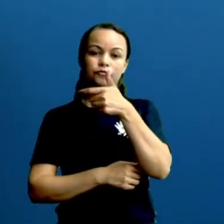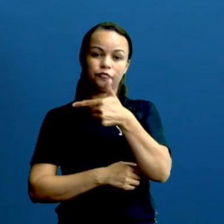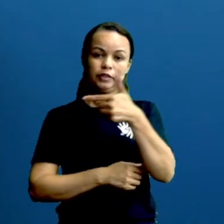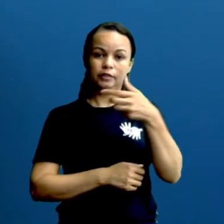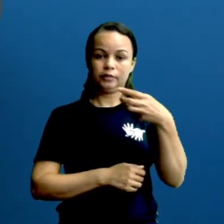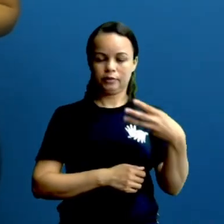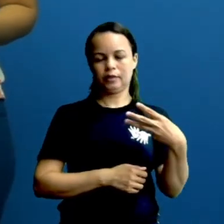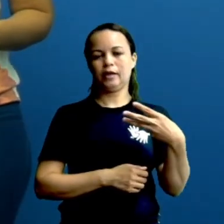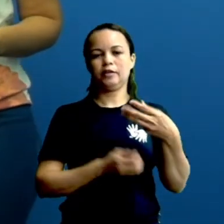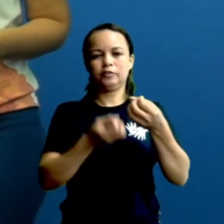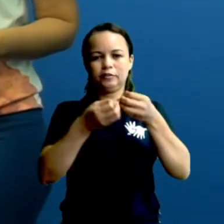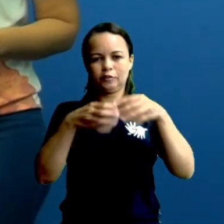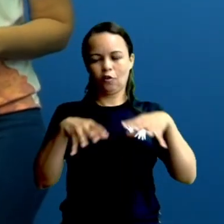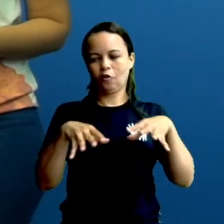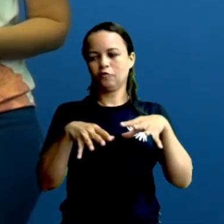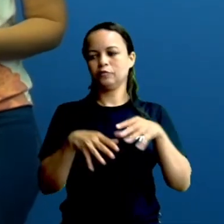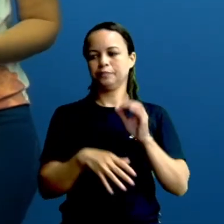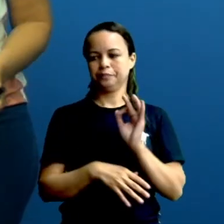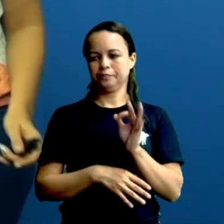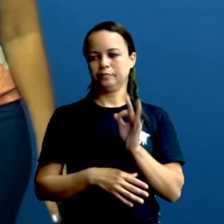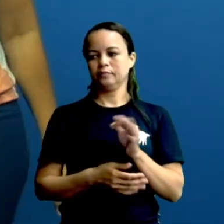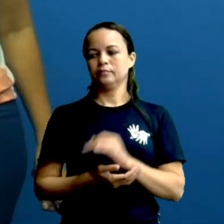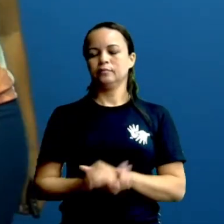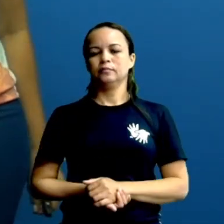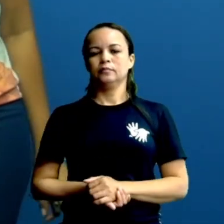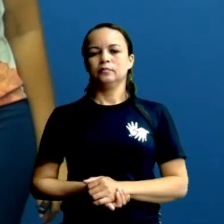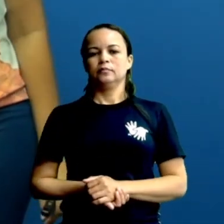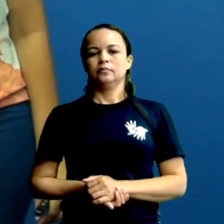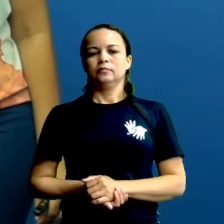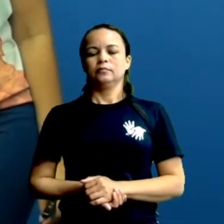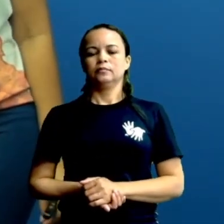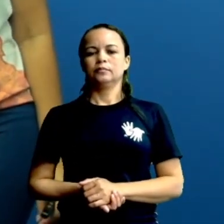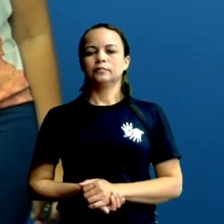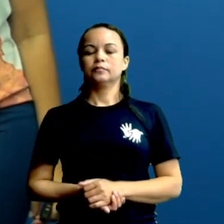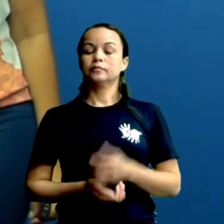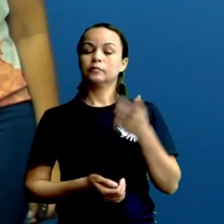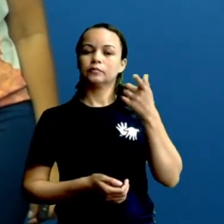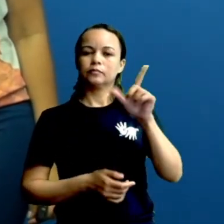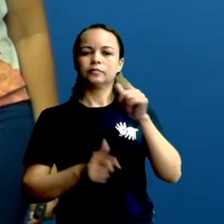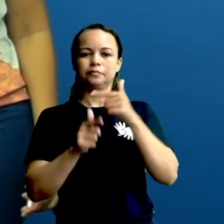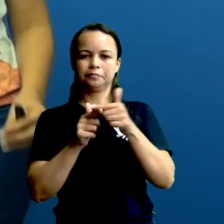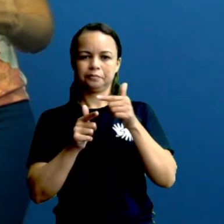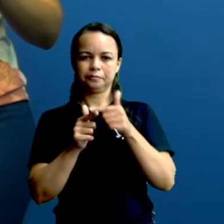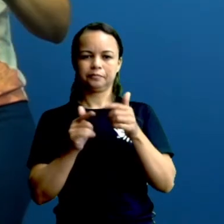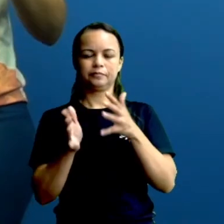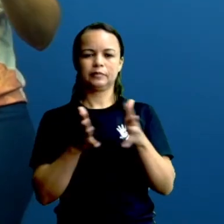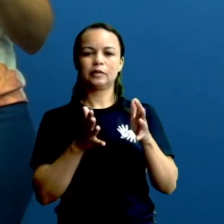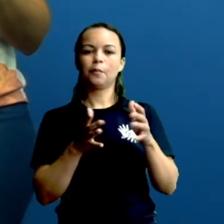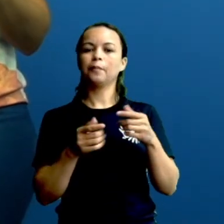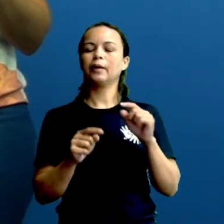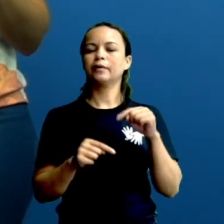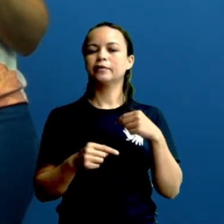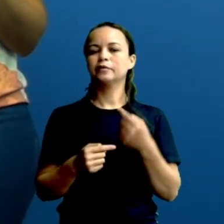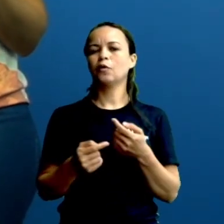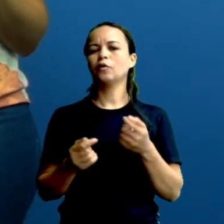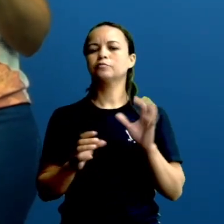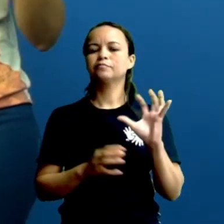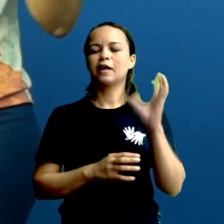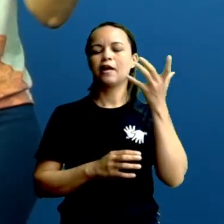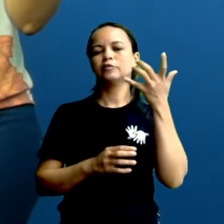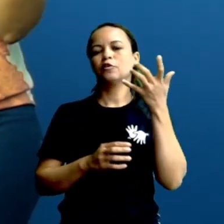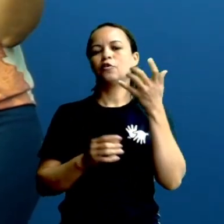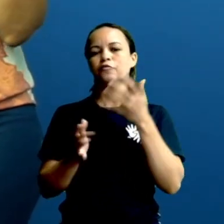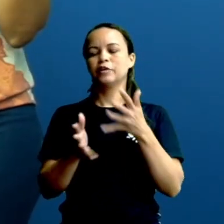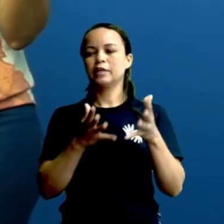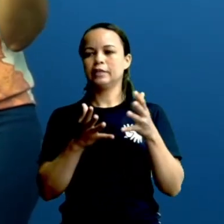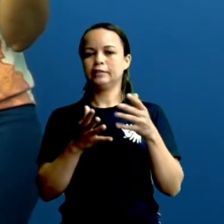23 ovos, tá certo? Ó, outro probleminha, tá certo? Pra gente resolver aqui